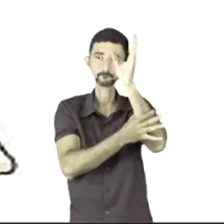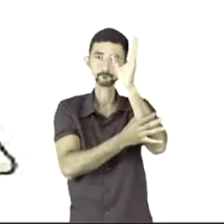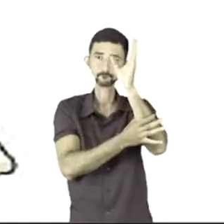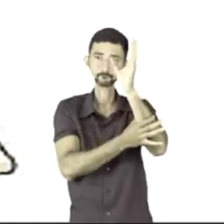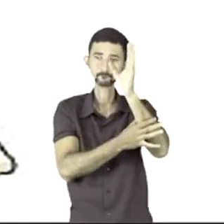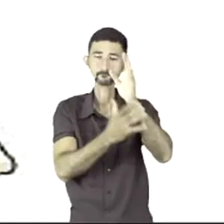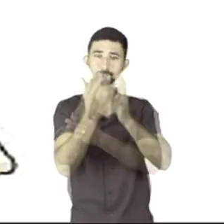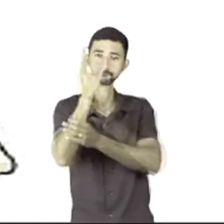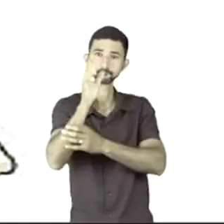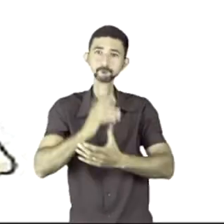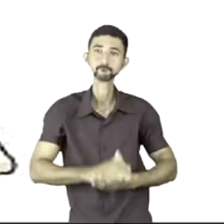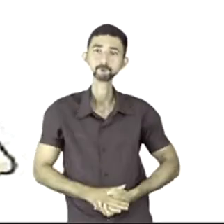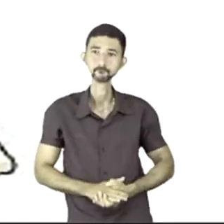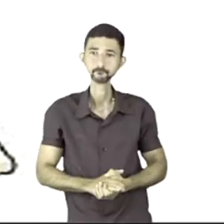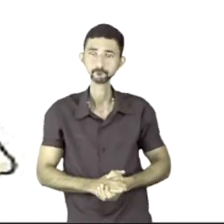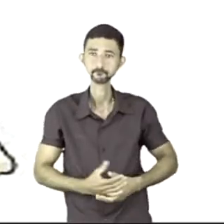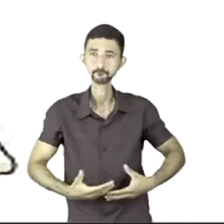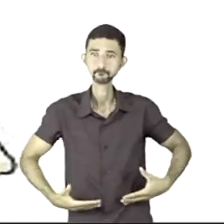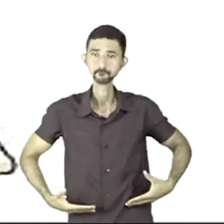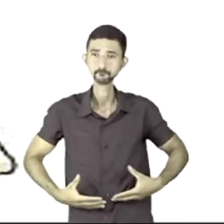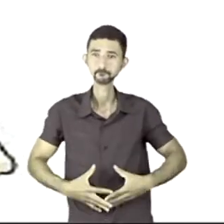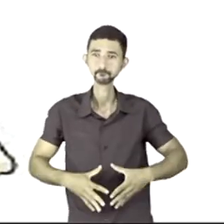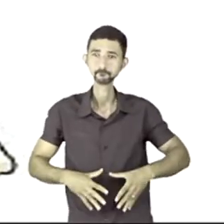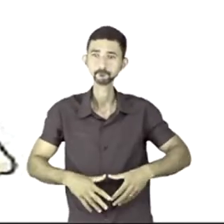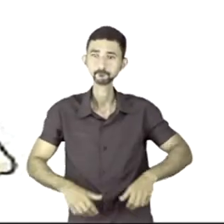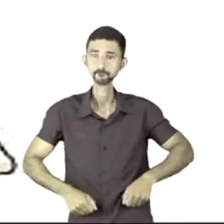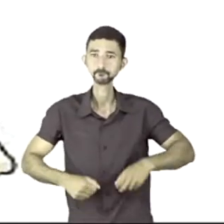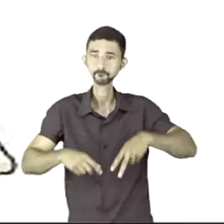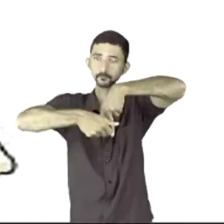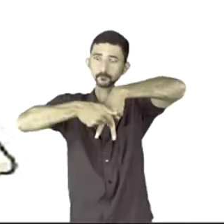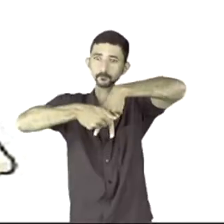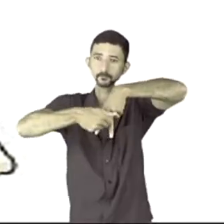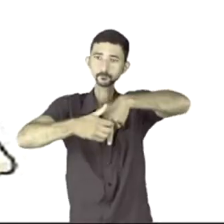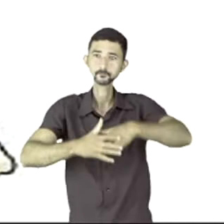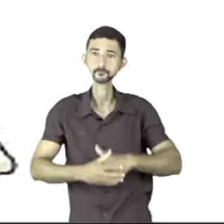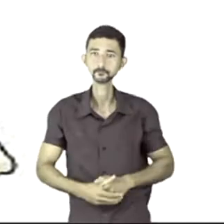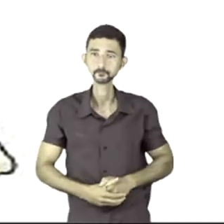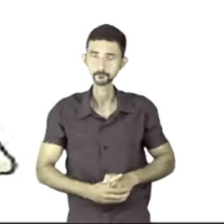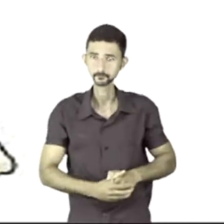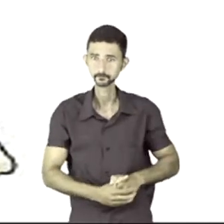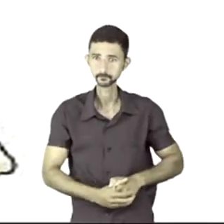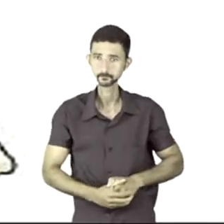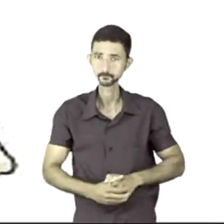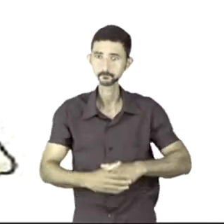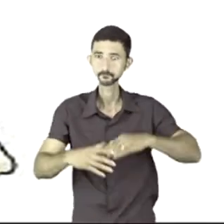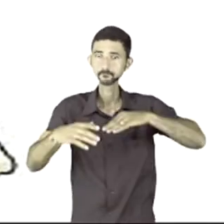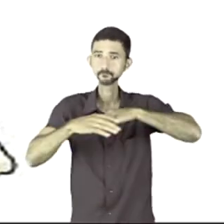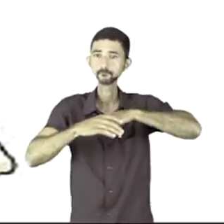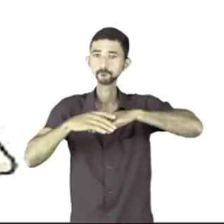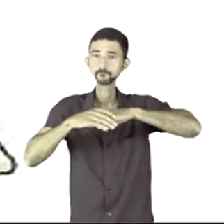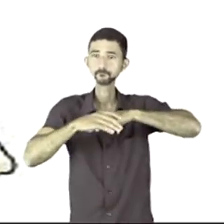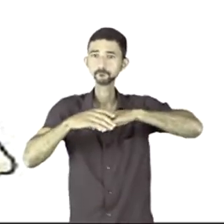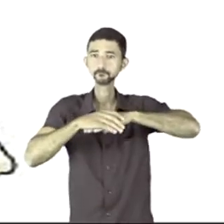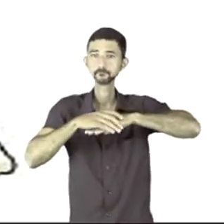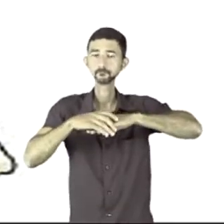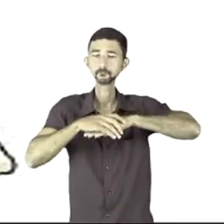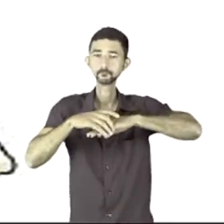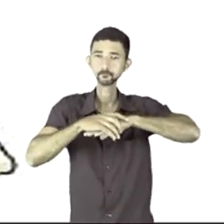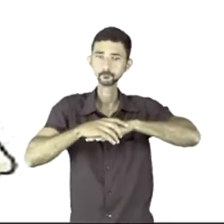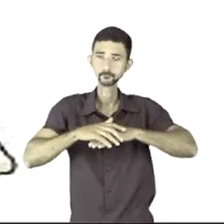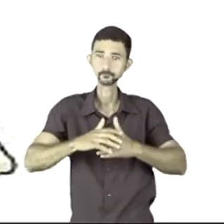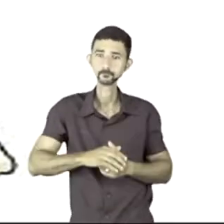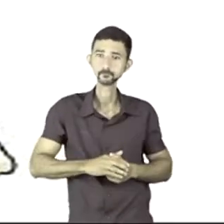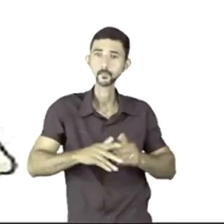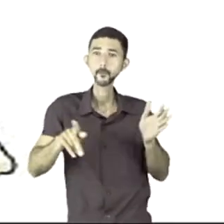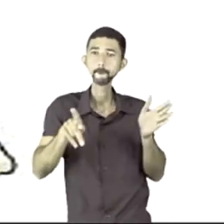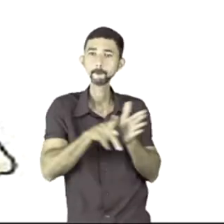as luvas. Abaixo da cintura você tem a calça e você tem ali o calçado, né, o sapato, o